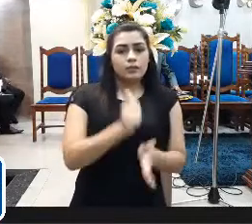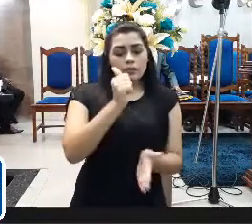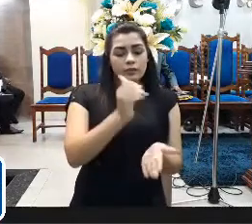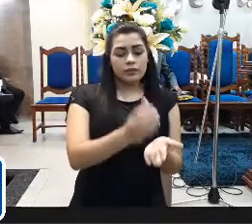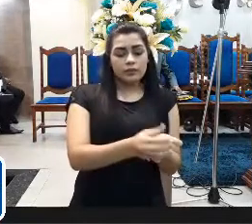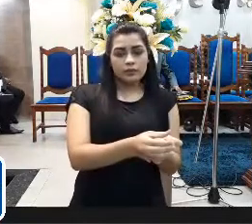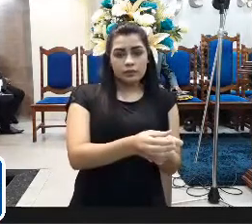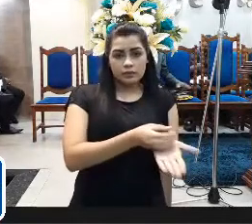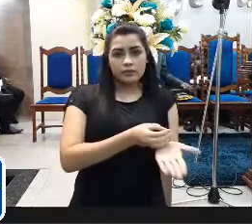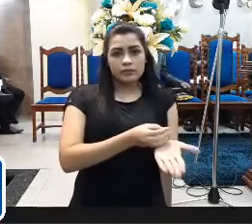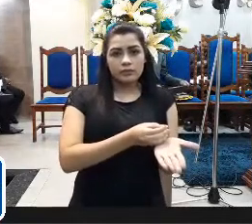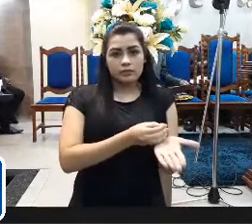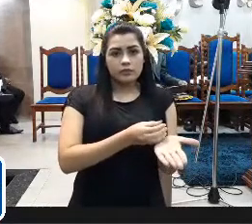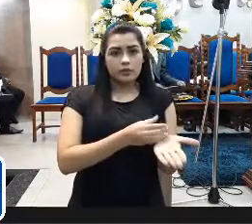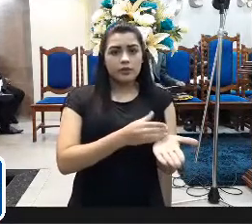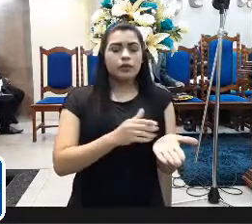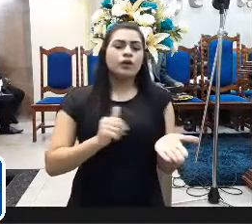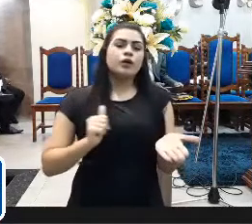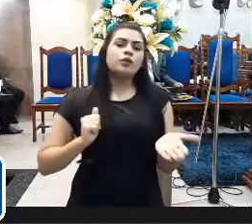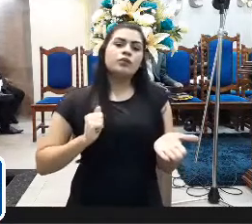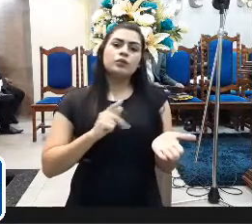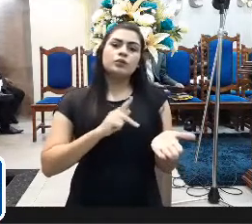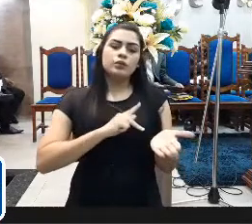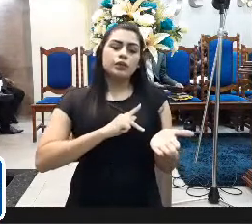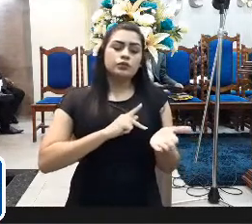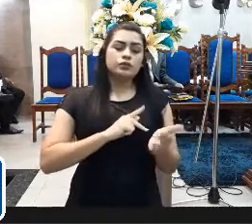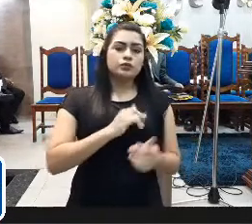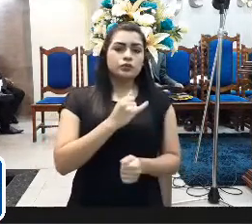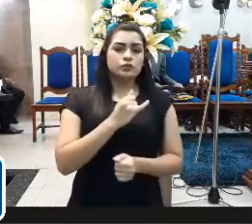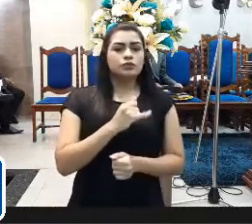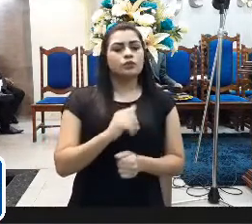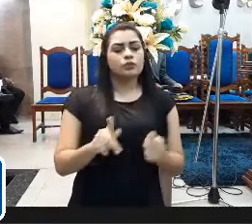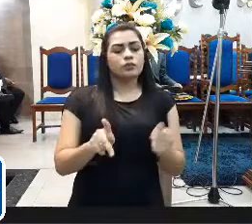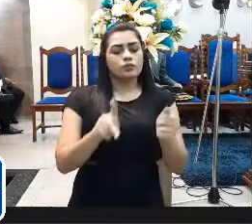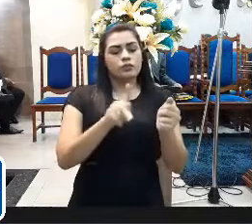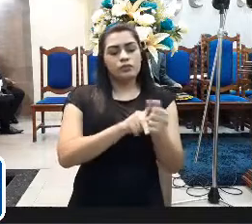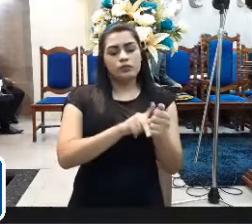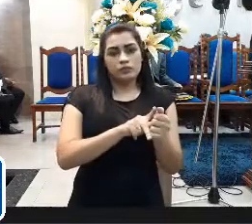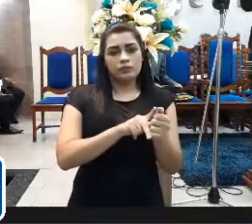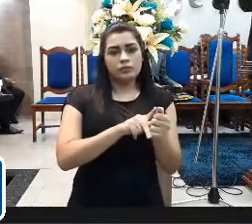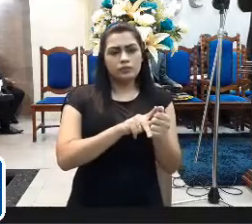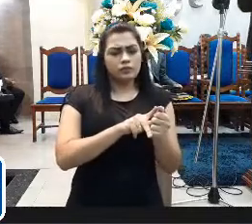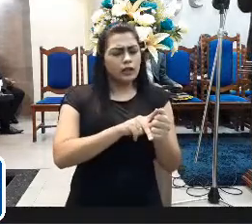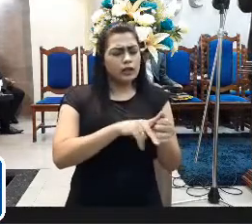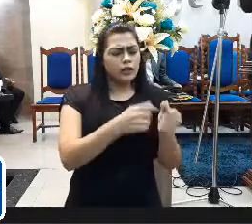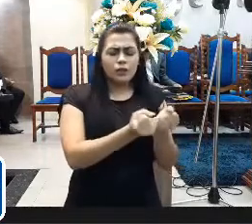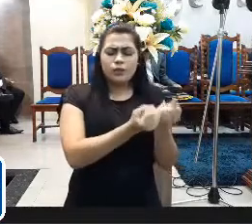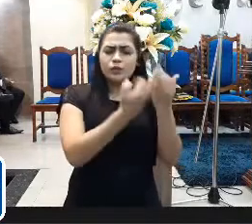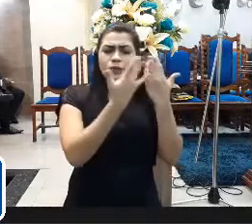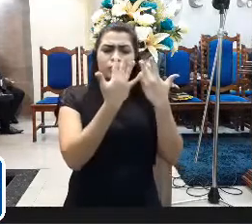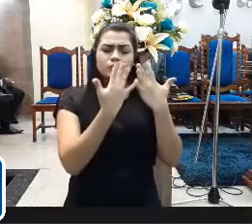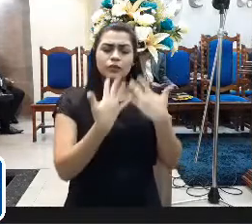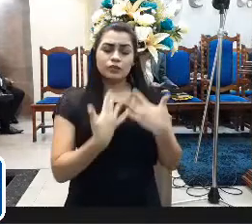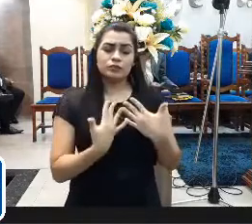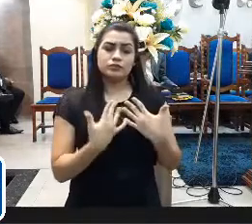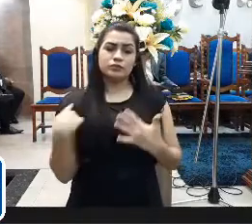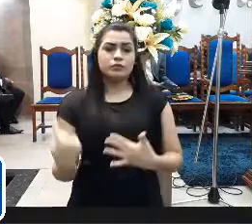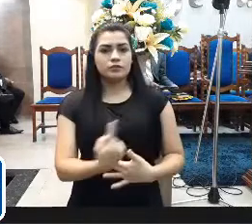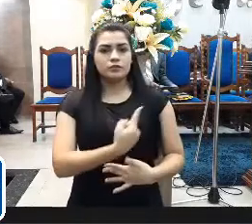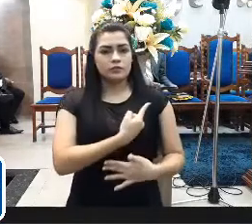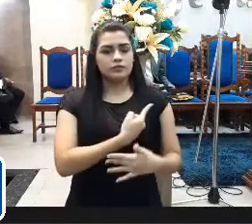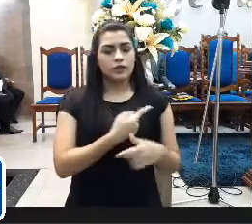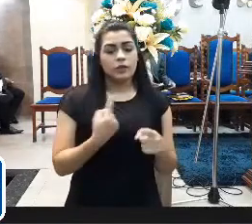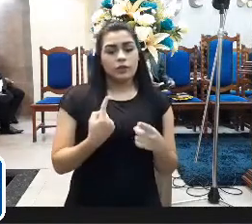primeira missiva do apóstolo São Pedro. E tem sido uma bênção para nós, porque